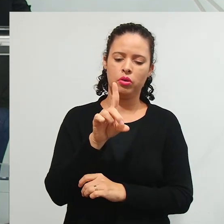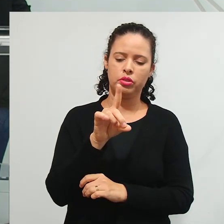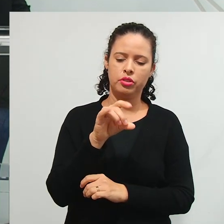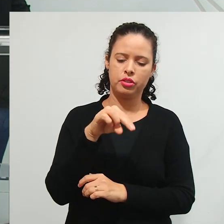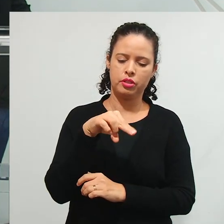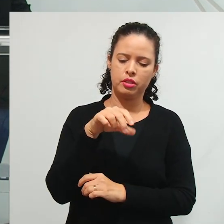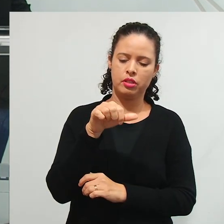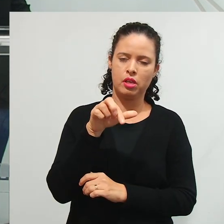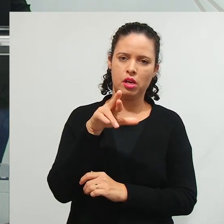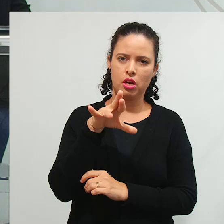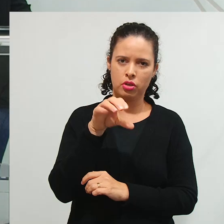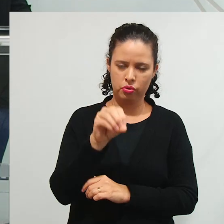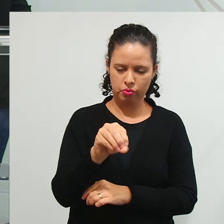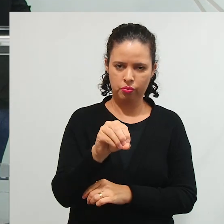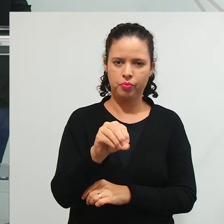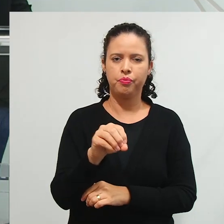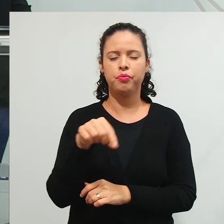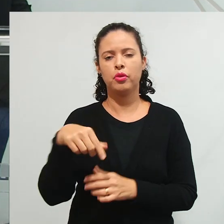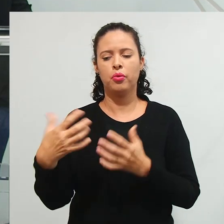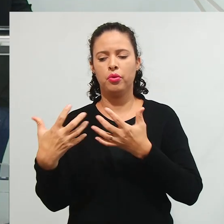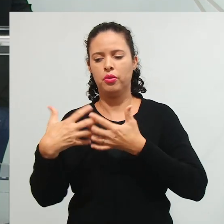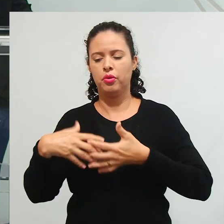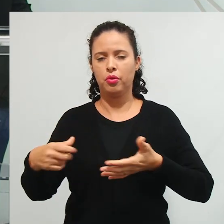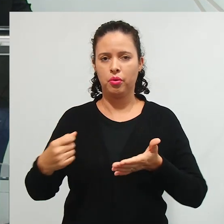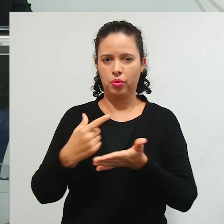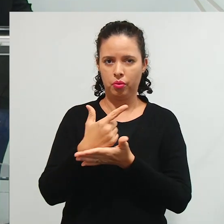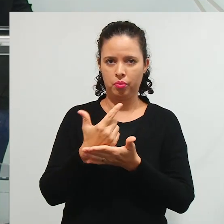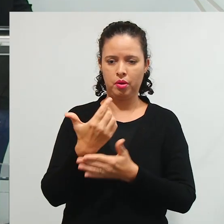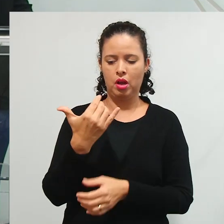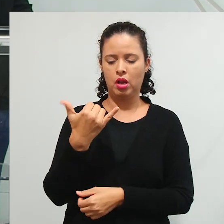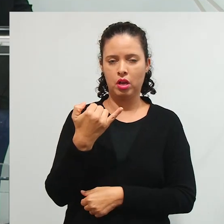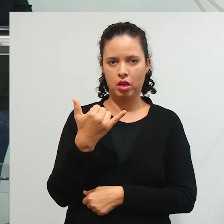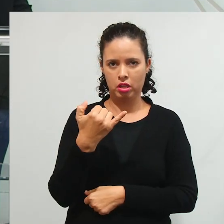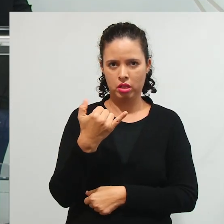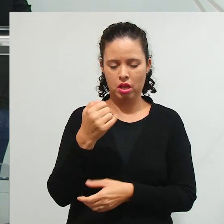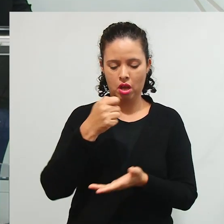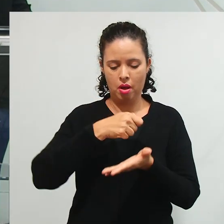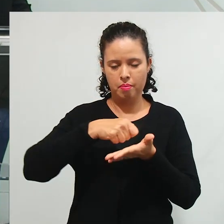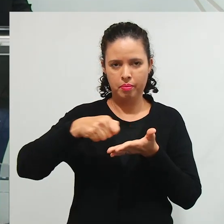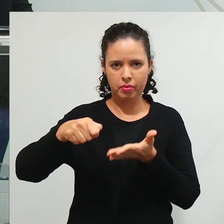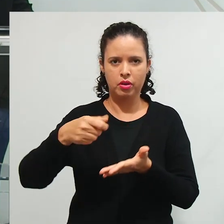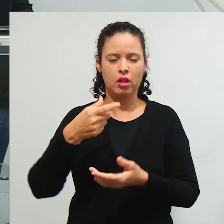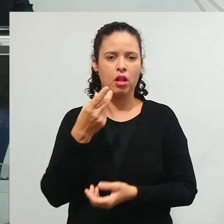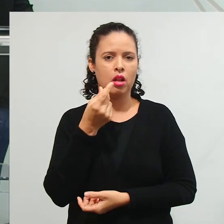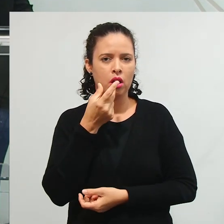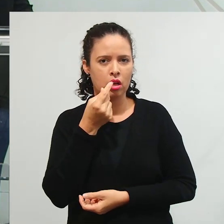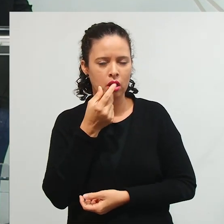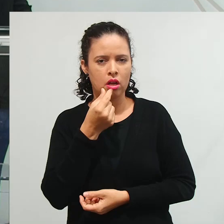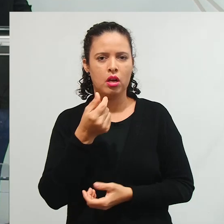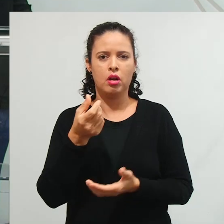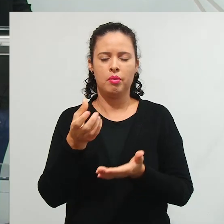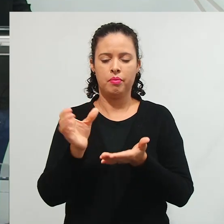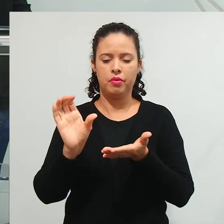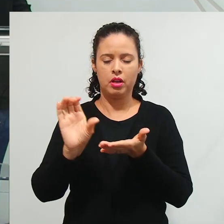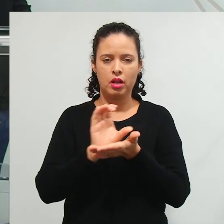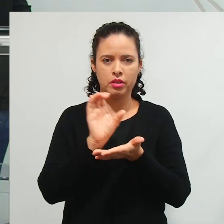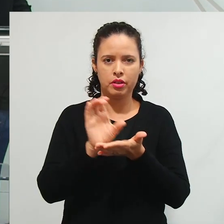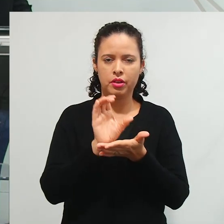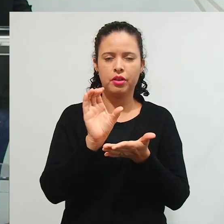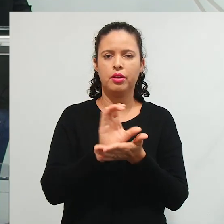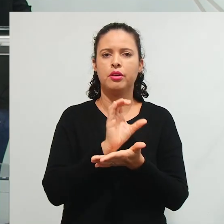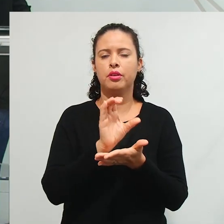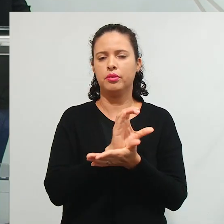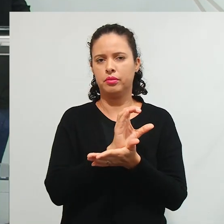o Instituto Federal de Rondônia compra canetas, compra lápis, compra